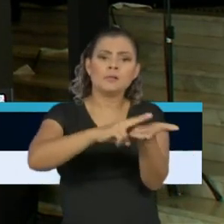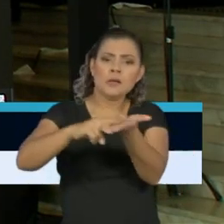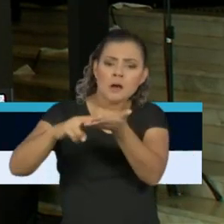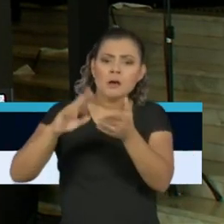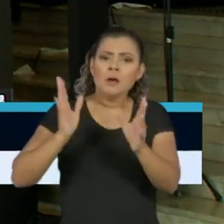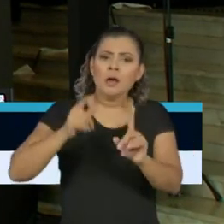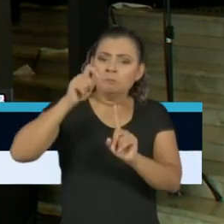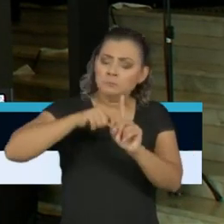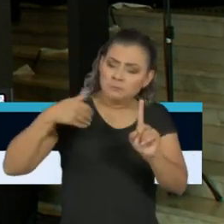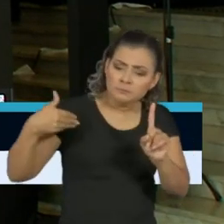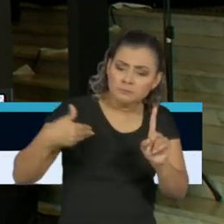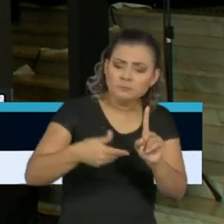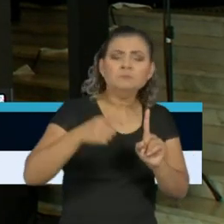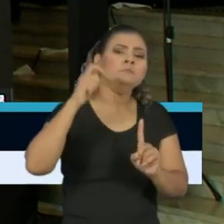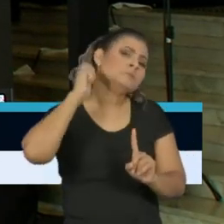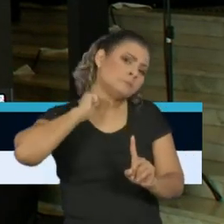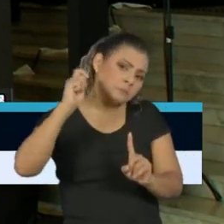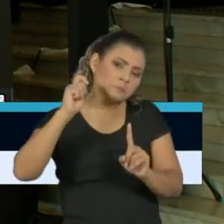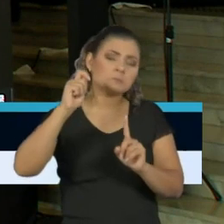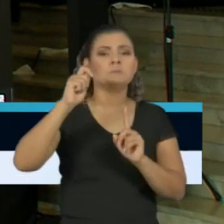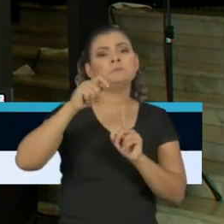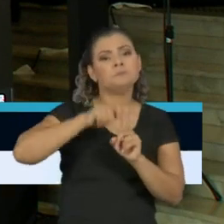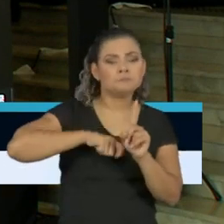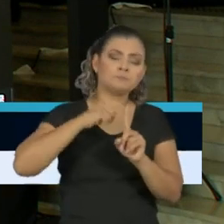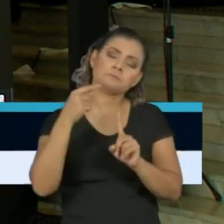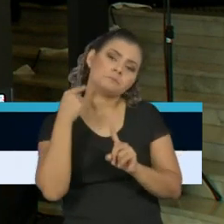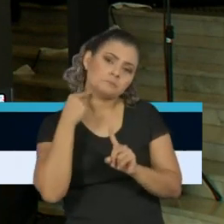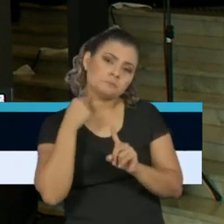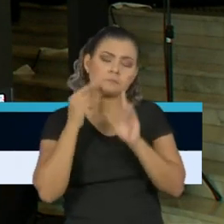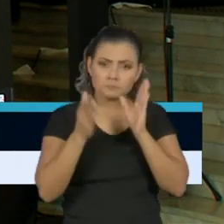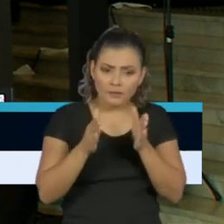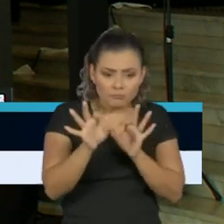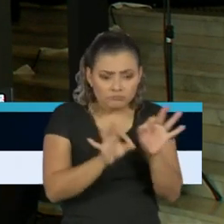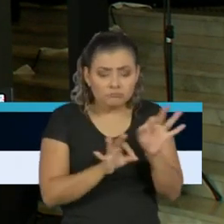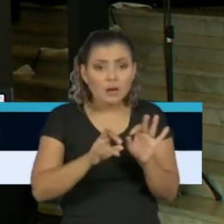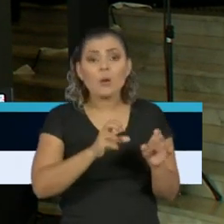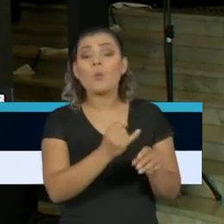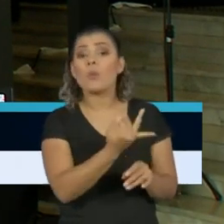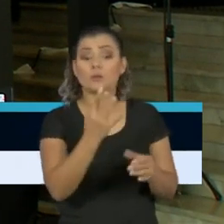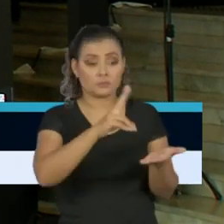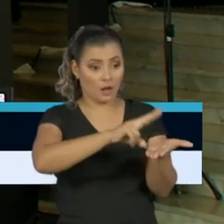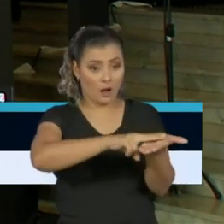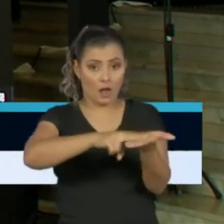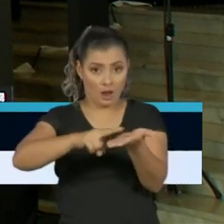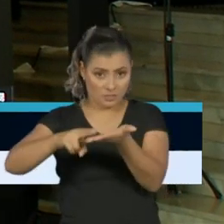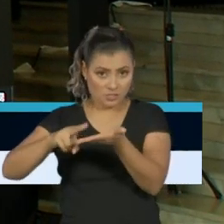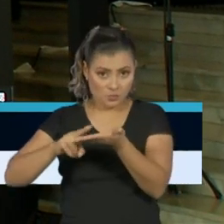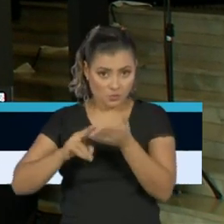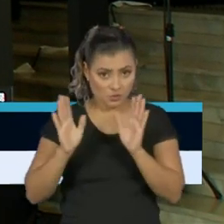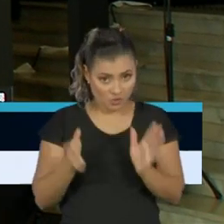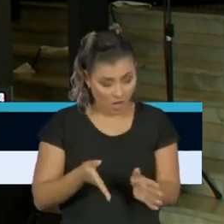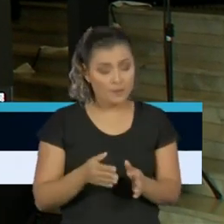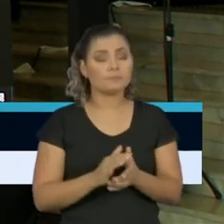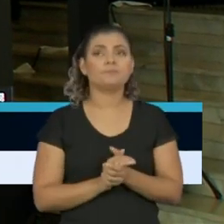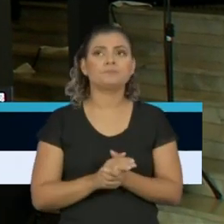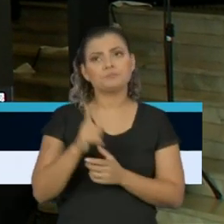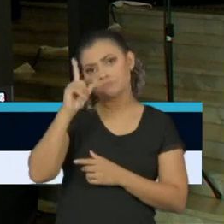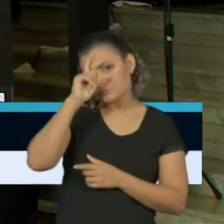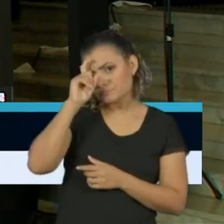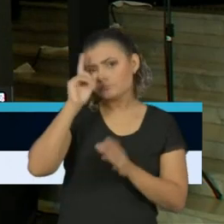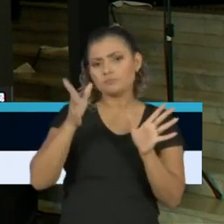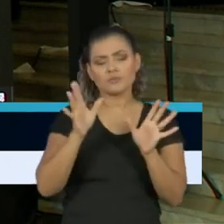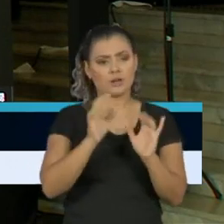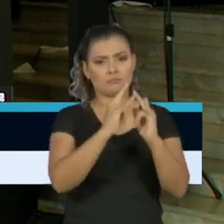próximo mês, para os próximos meses, se os leitos adicionais que esses hospitais de